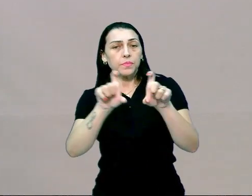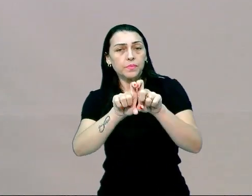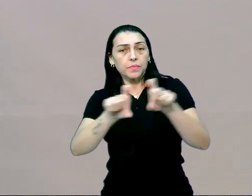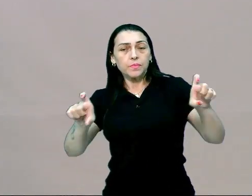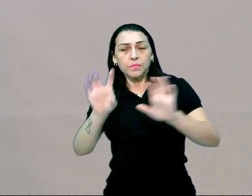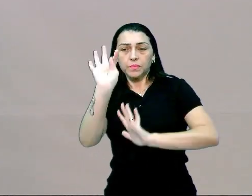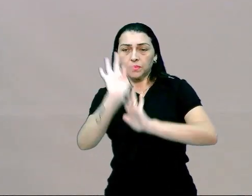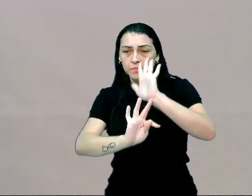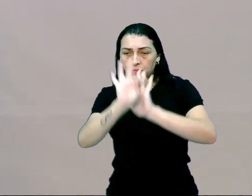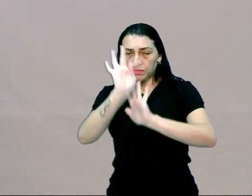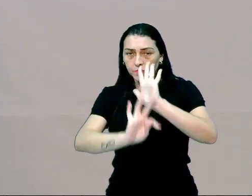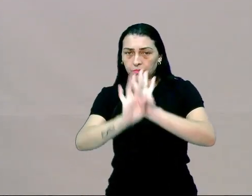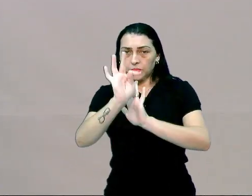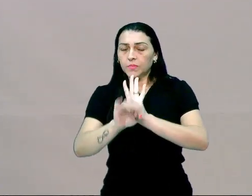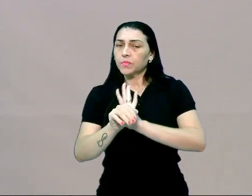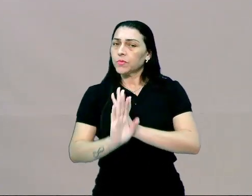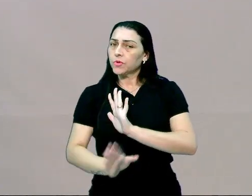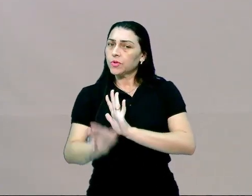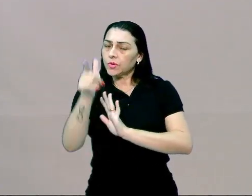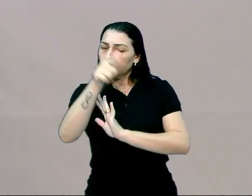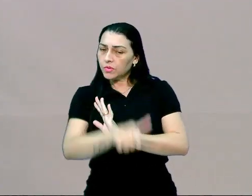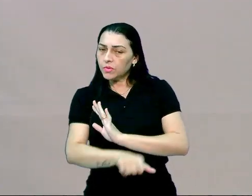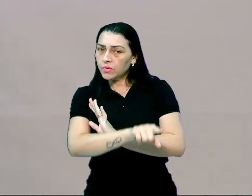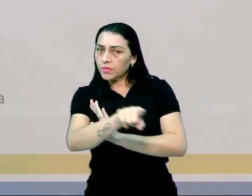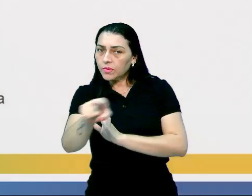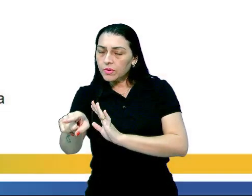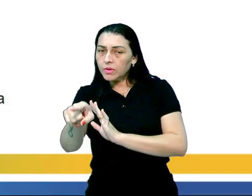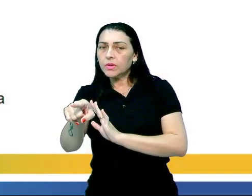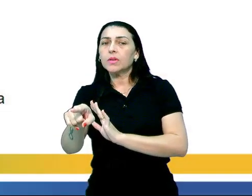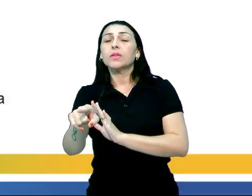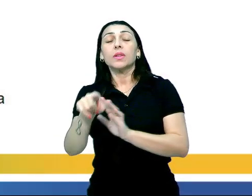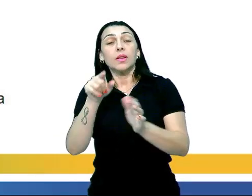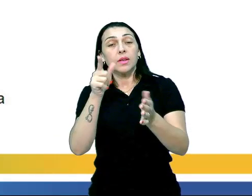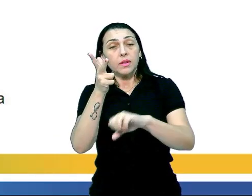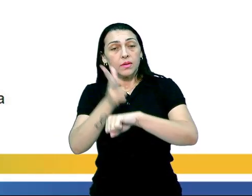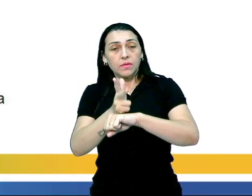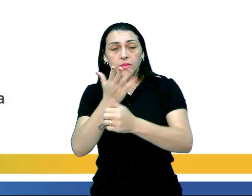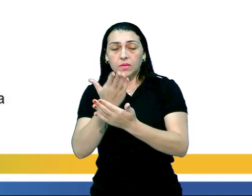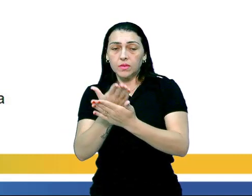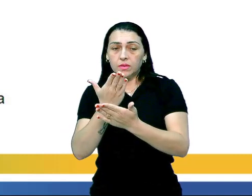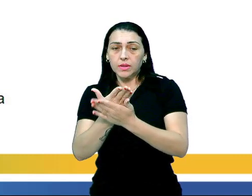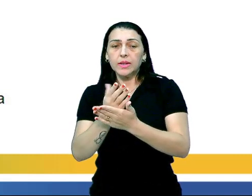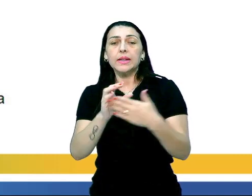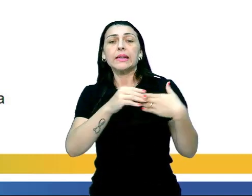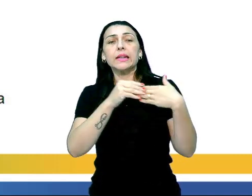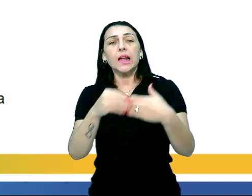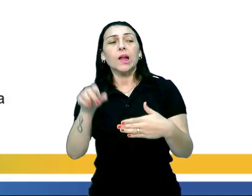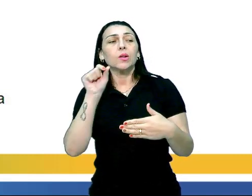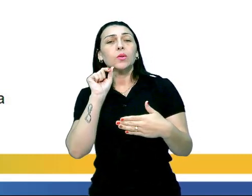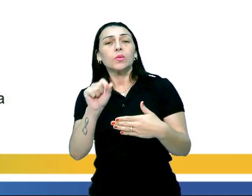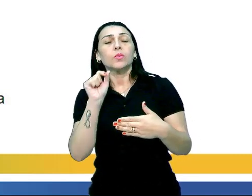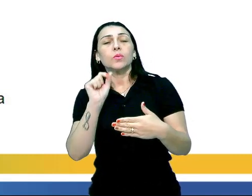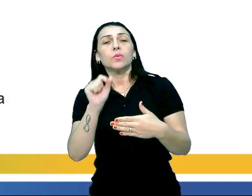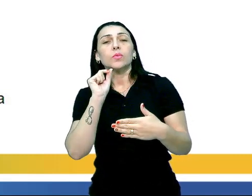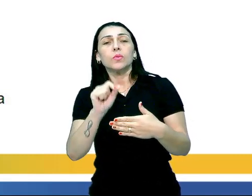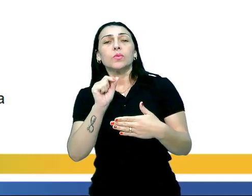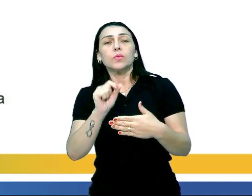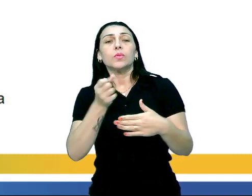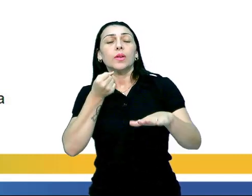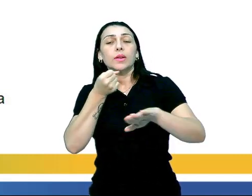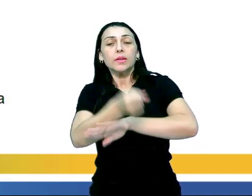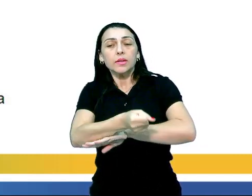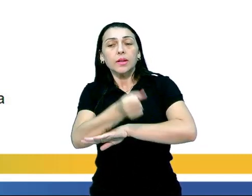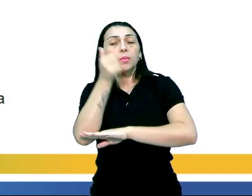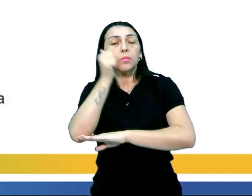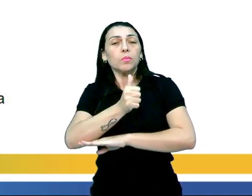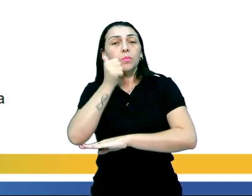de texto que, conforme eu já repeti, inclusive nesta videoaula, ele trata a respeito da